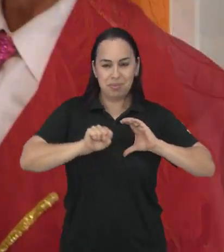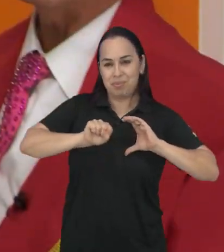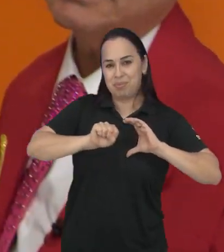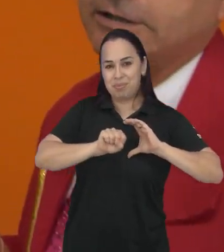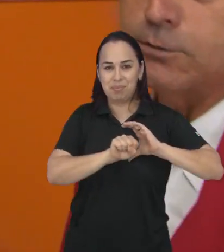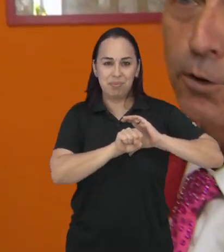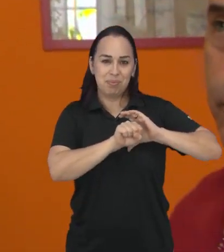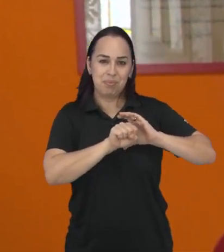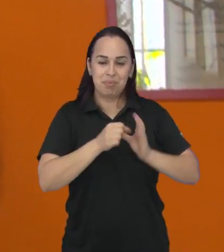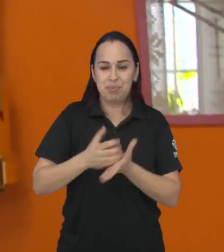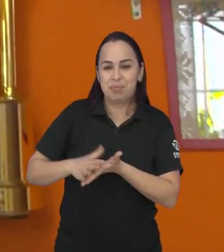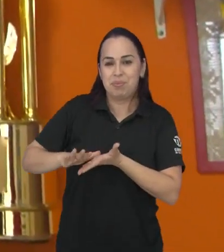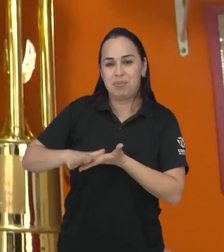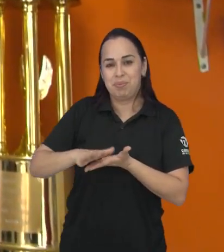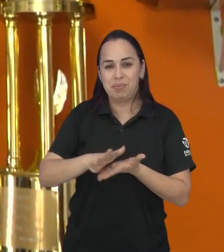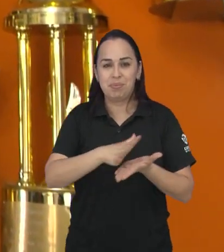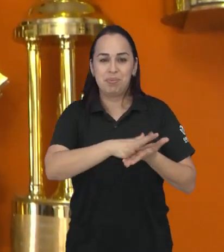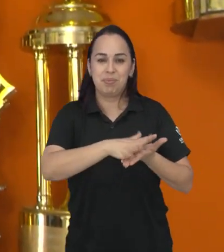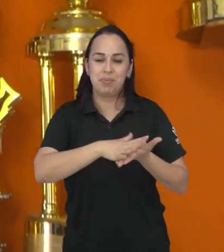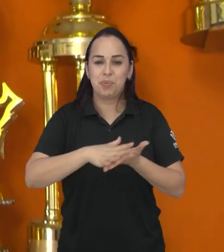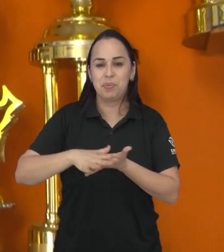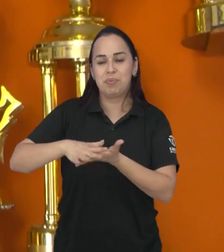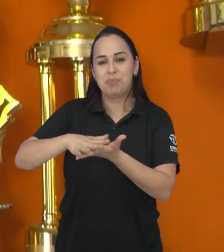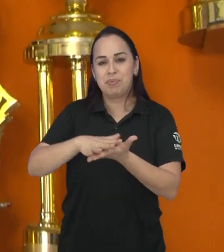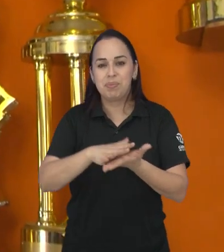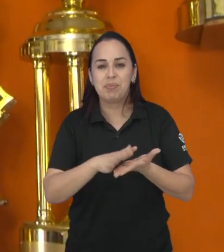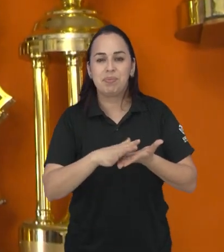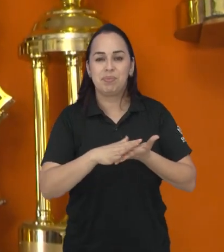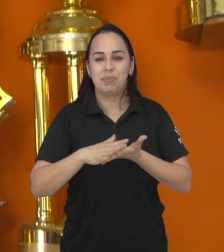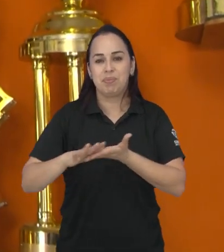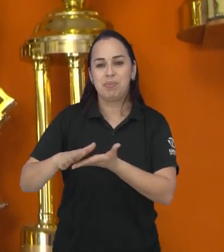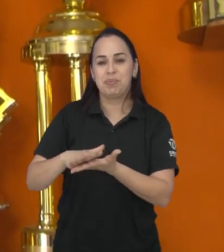um amor surgiu em mim.